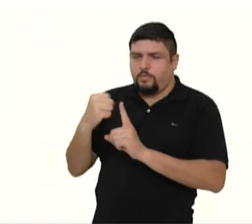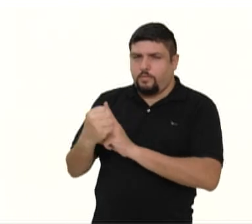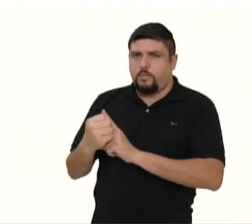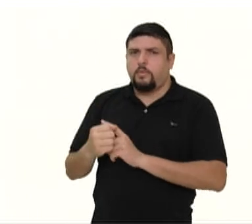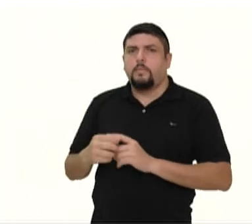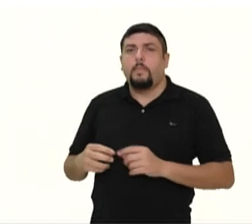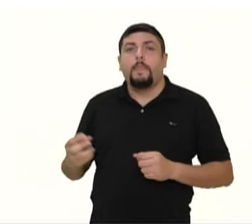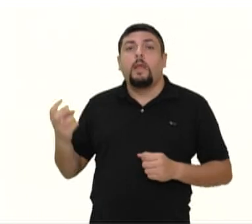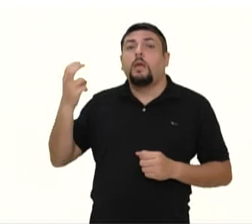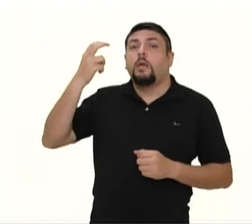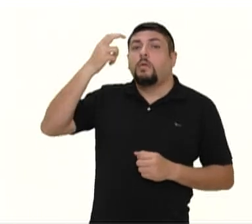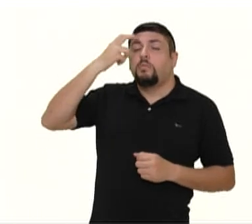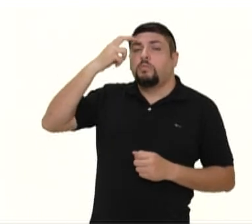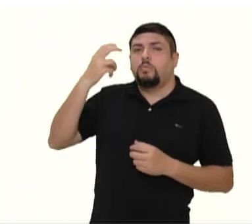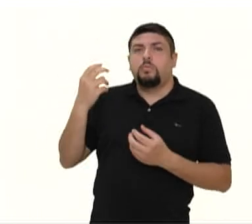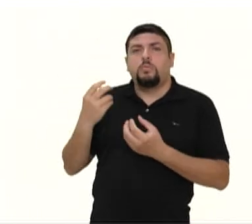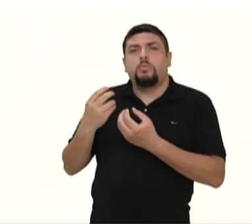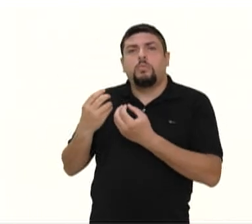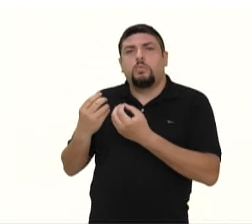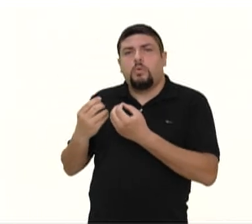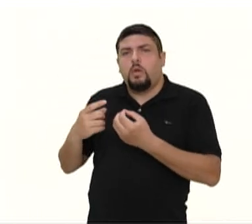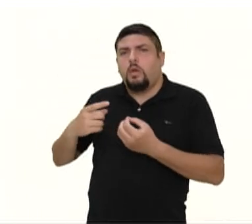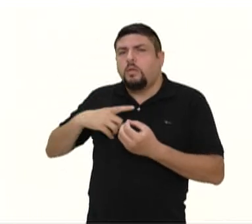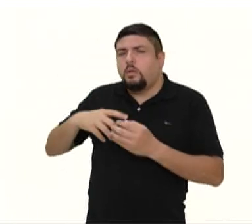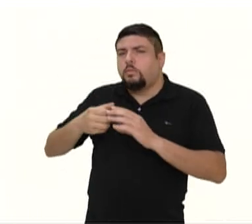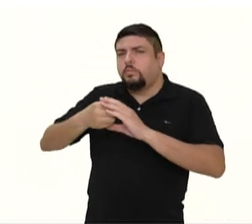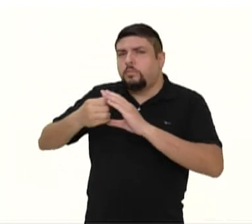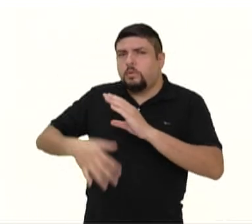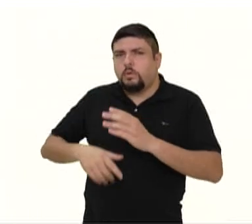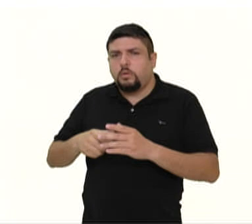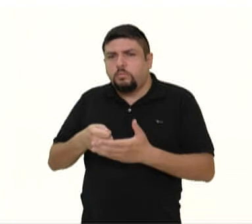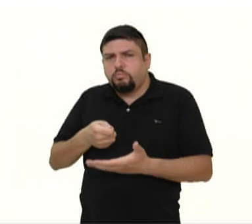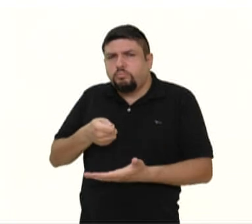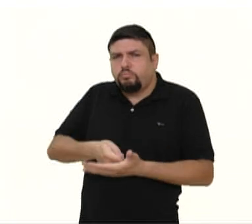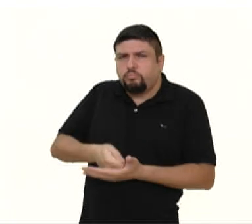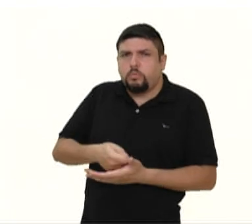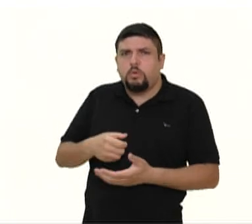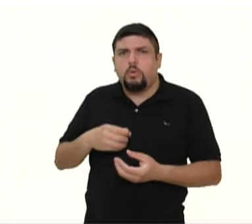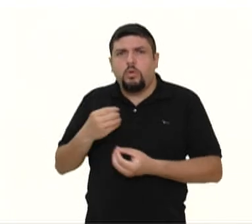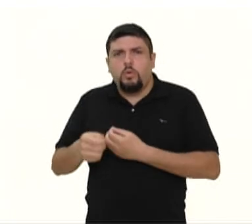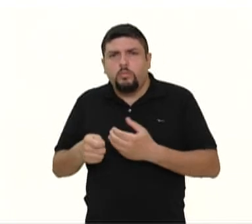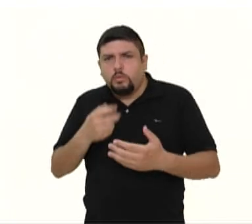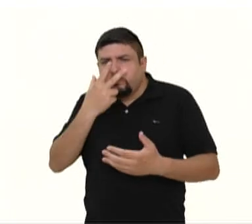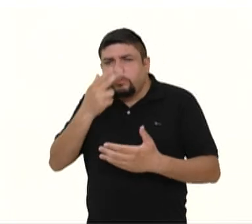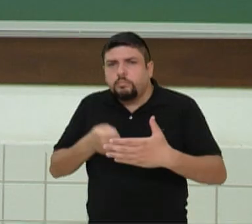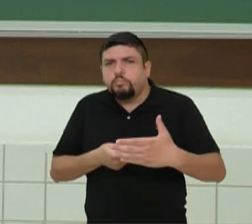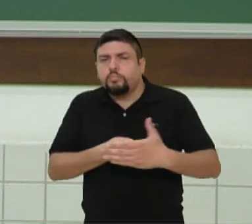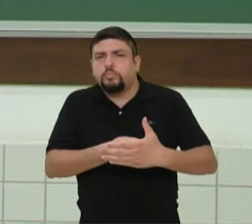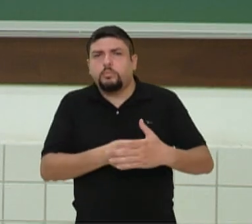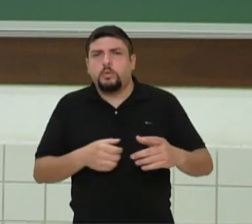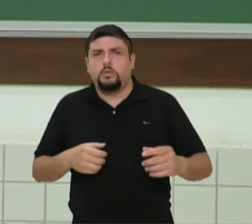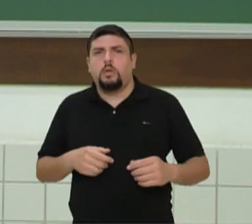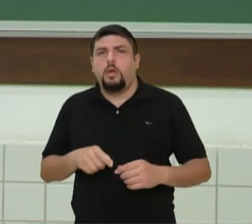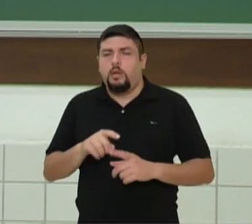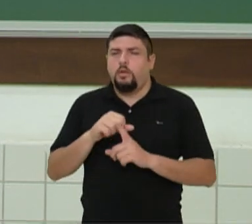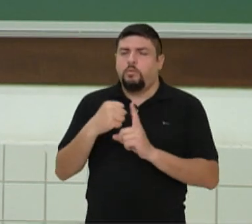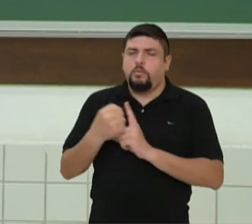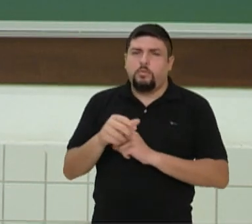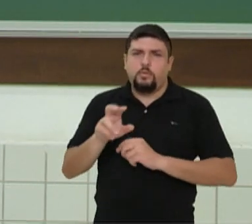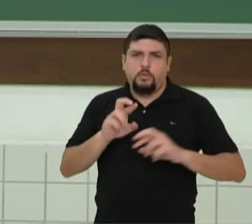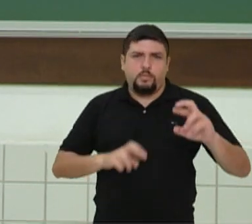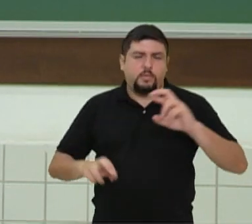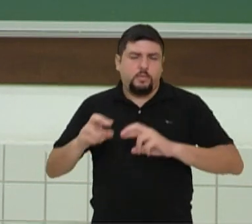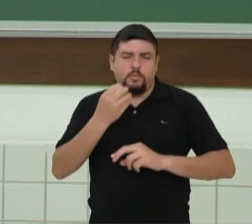cultura tem uma característica de imposição, né? Tem um aspecto aí coercitivo sobre o cidadão. Em sociologia se analisa isso muito